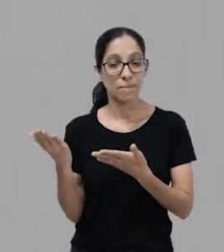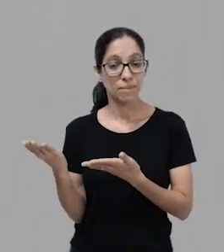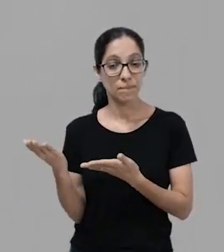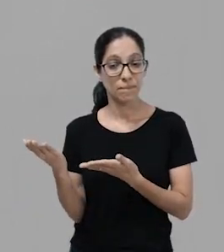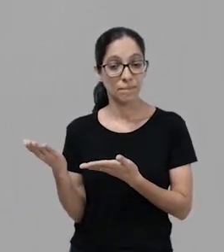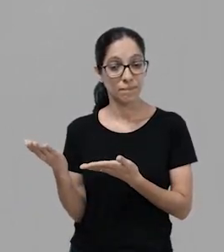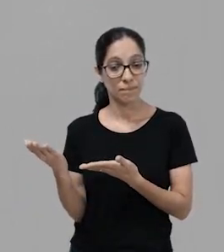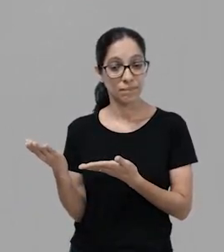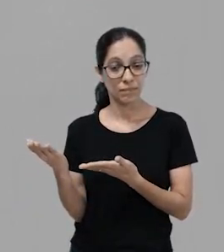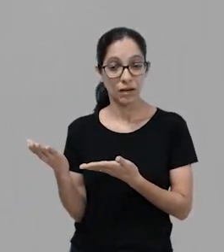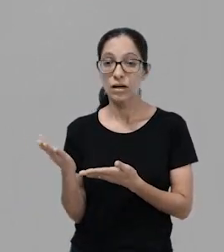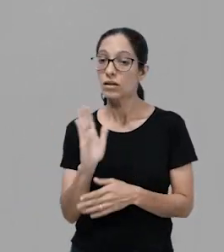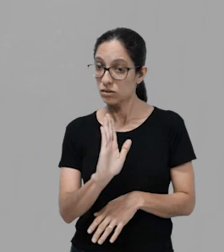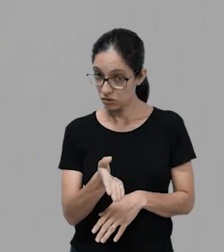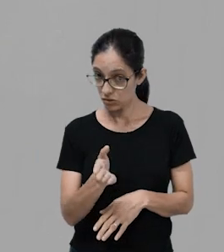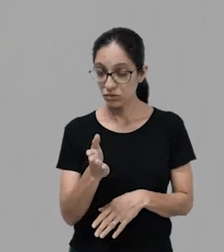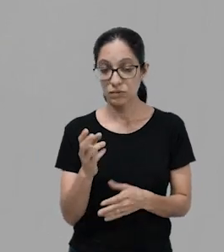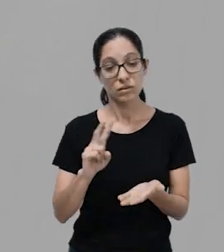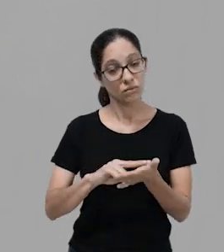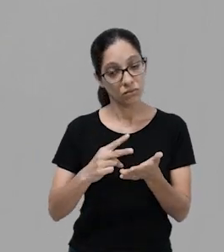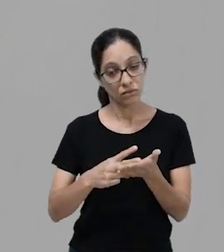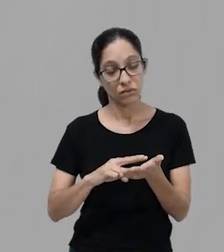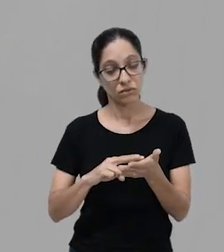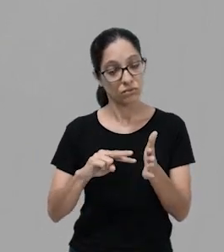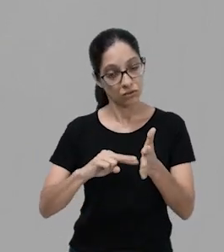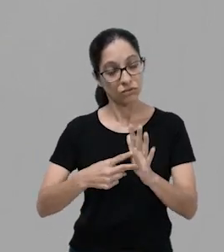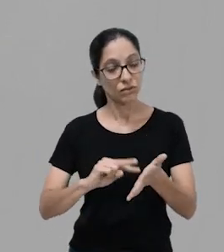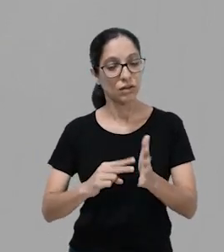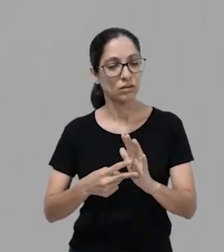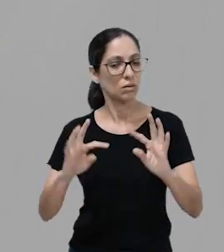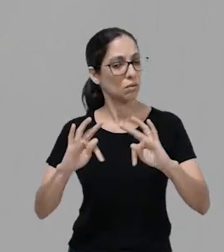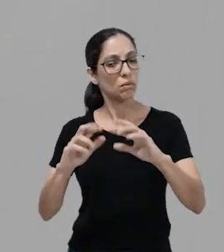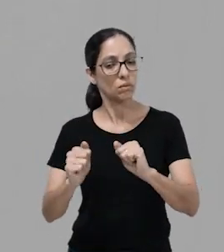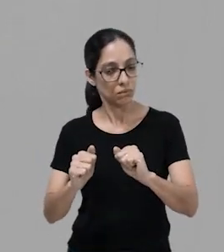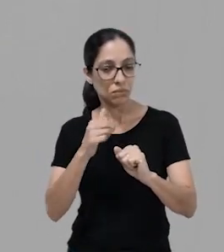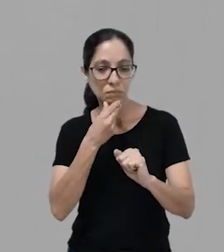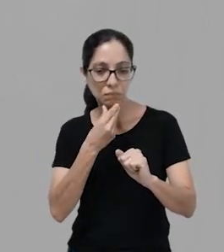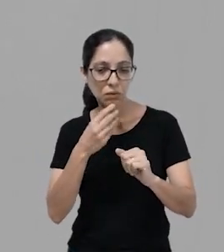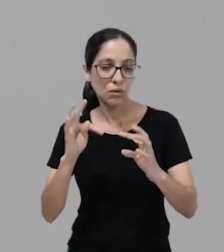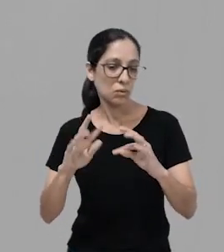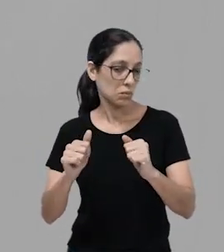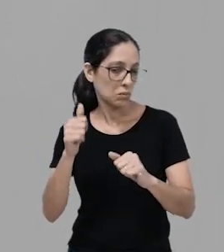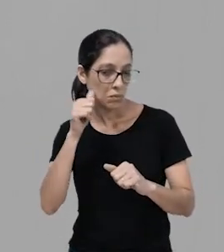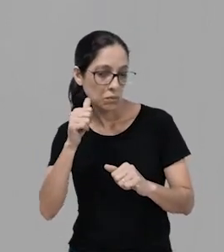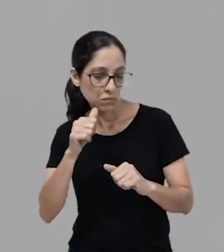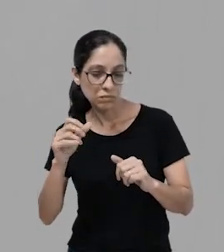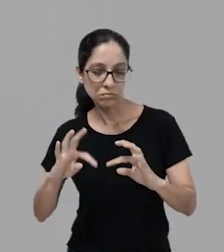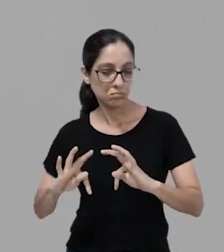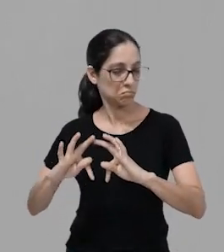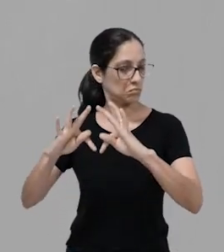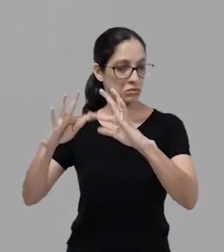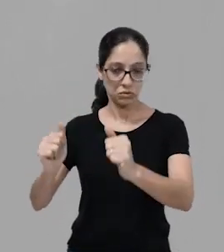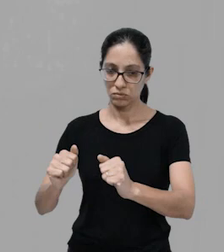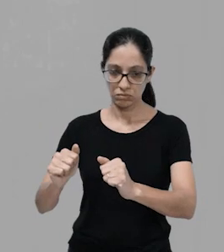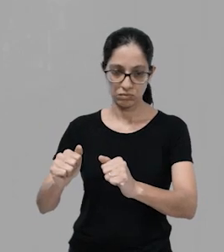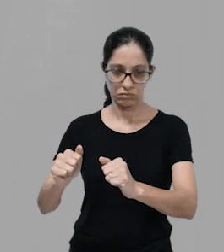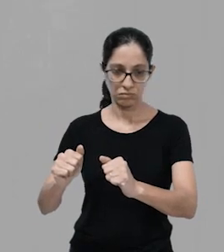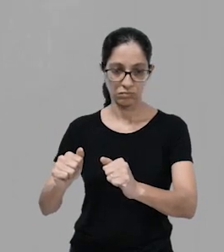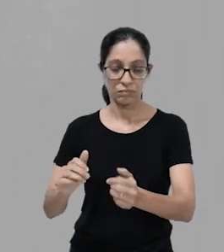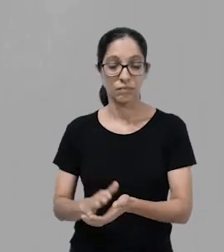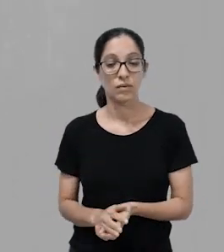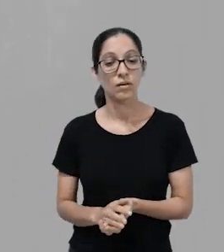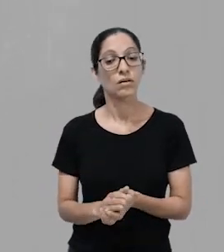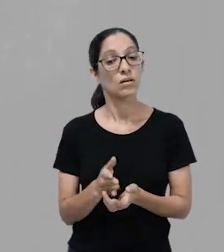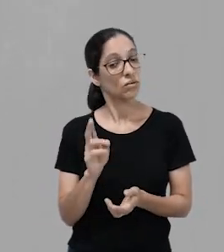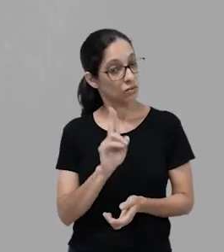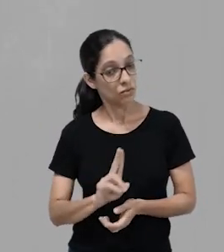Everyone. Every, a gente aprendeu, significa todo ou toda. Everyone, todos. Ou todo mundo, que é o